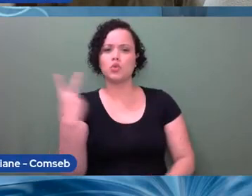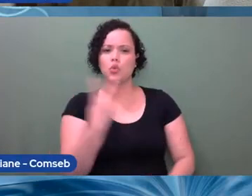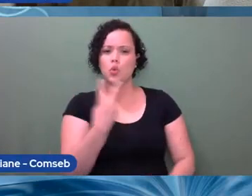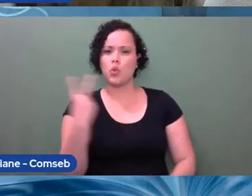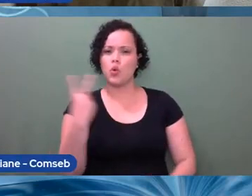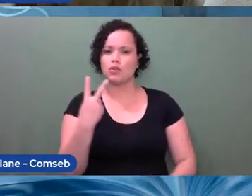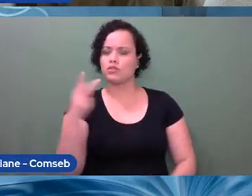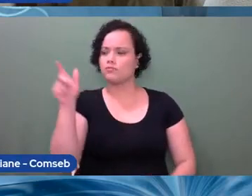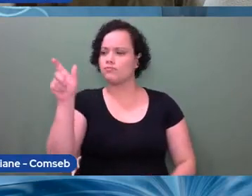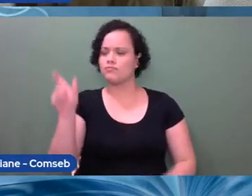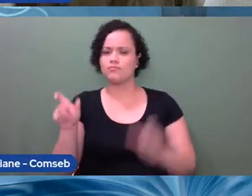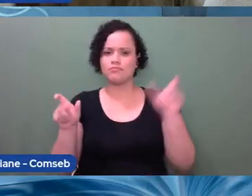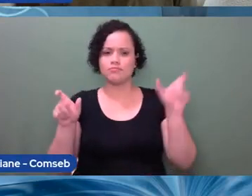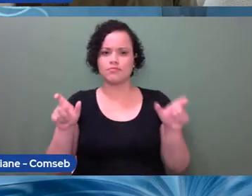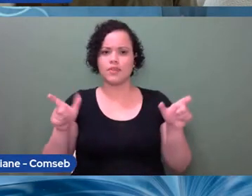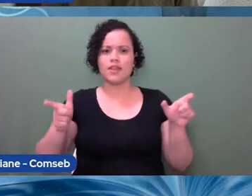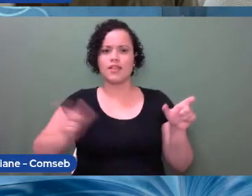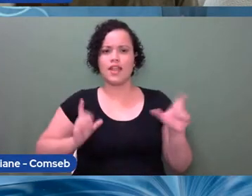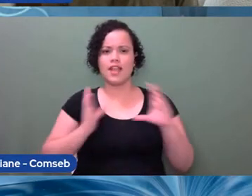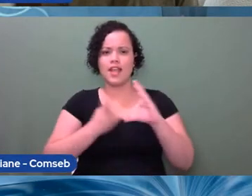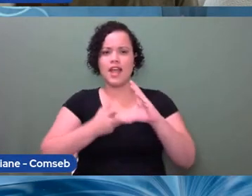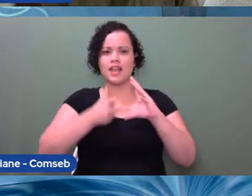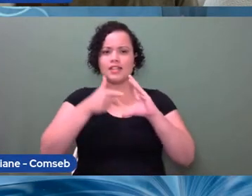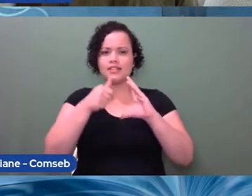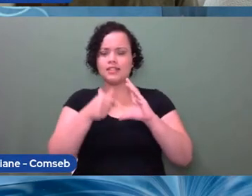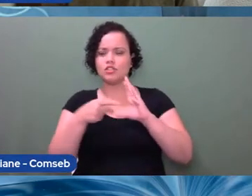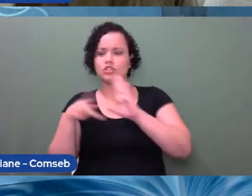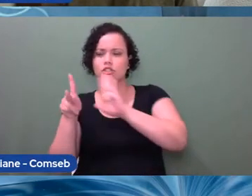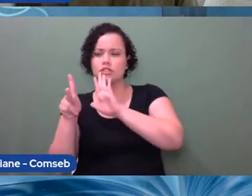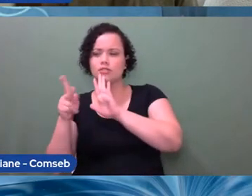reúnem características e propriedade diferentes.